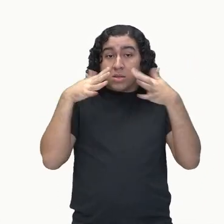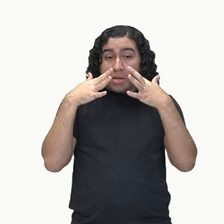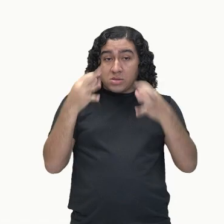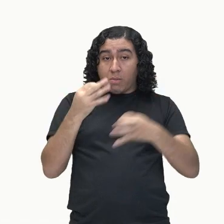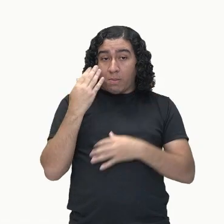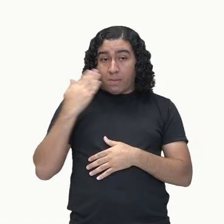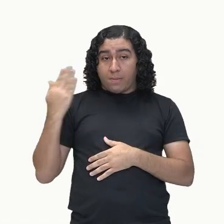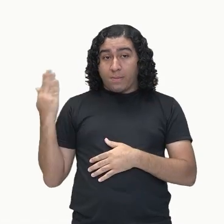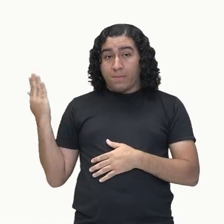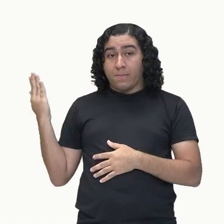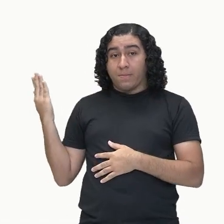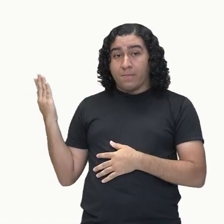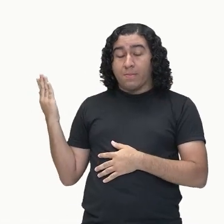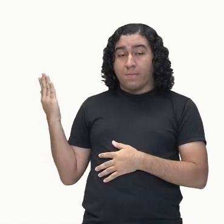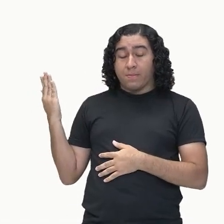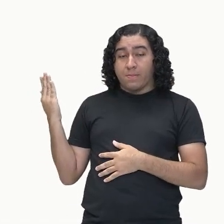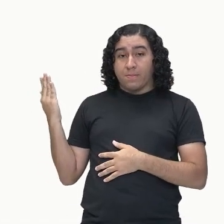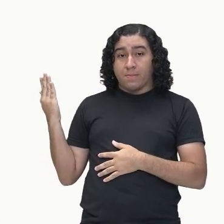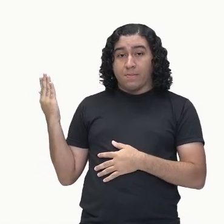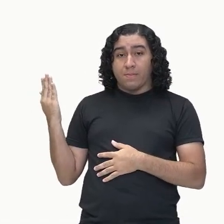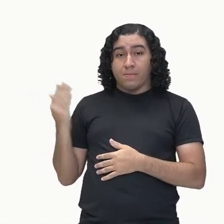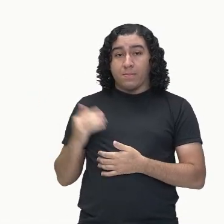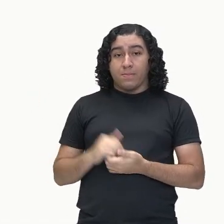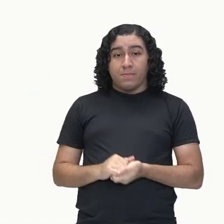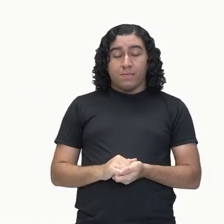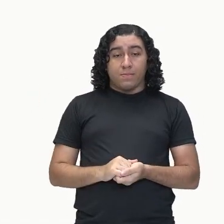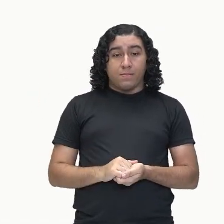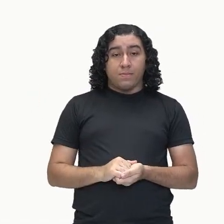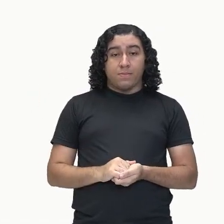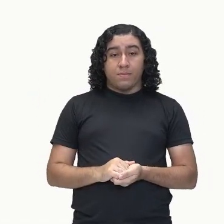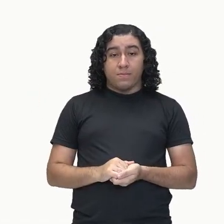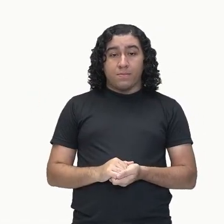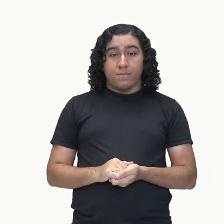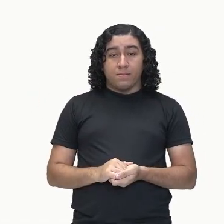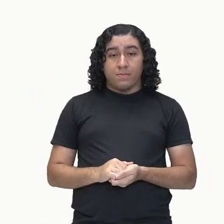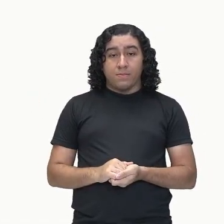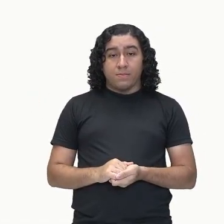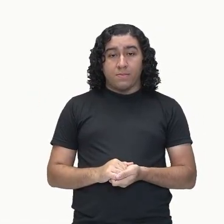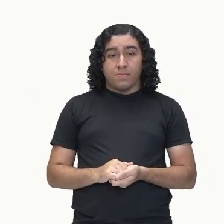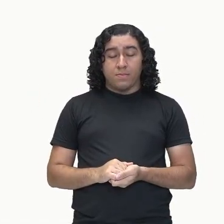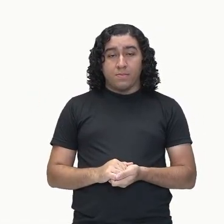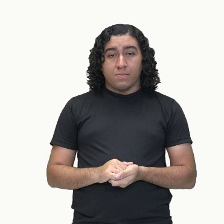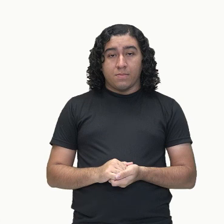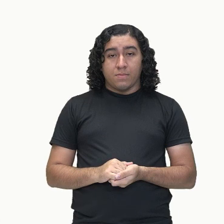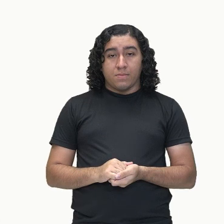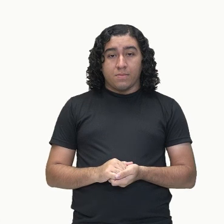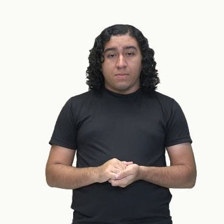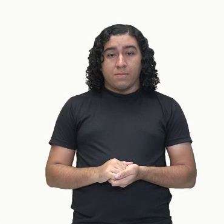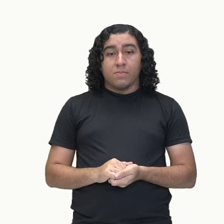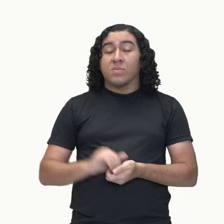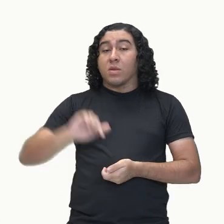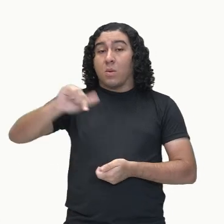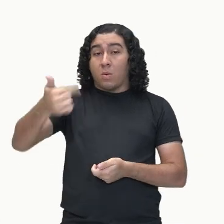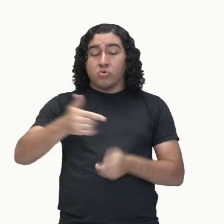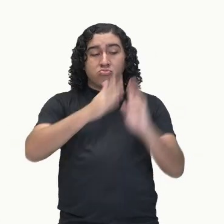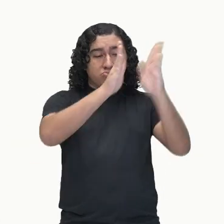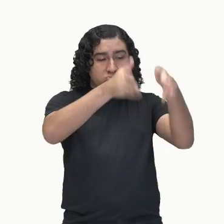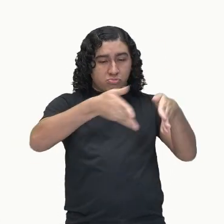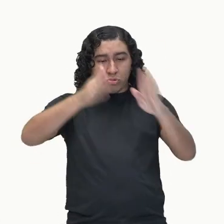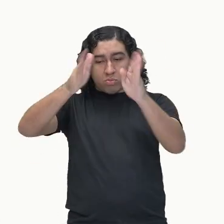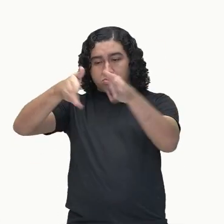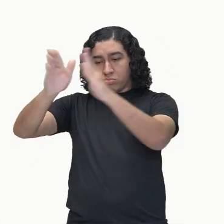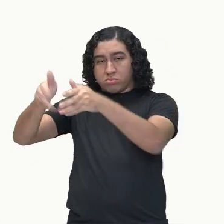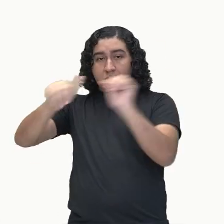Ames o beber Que el beba que nosotros bebamos e o partir que vosotros partais e que